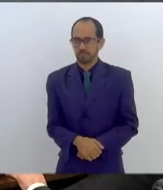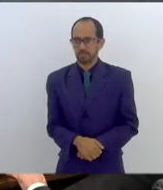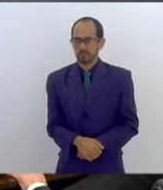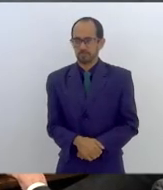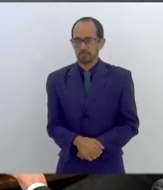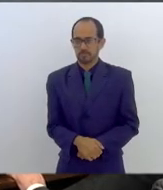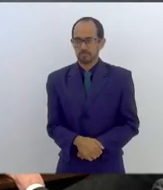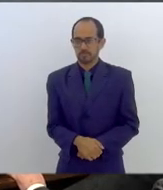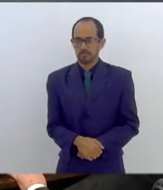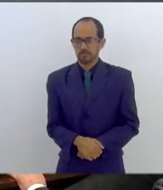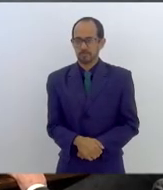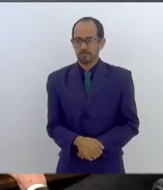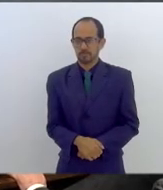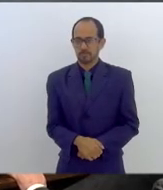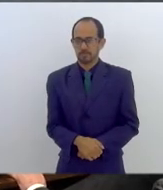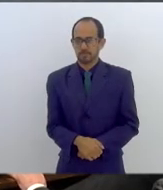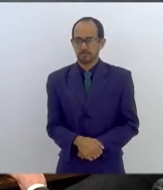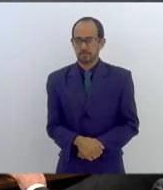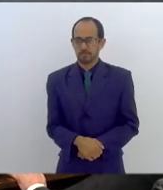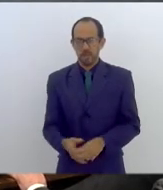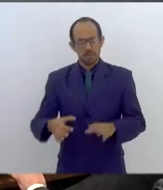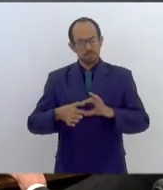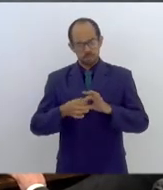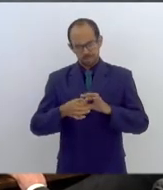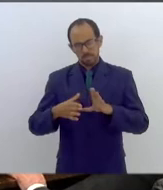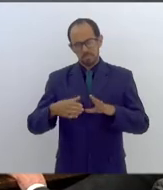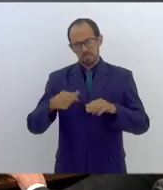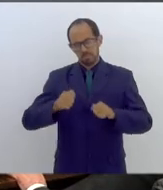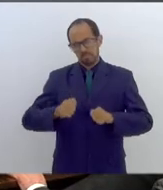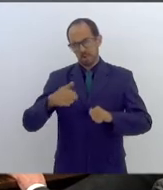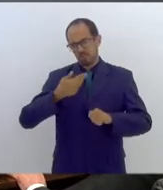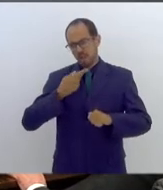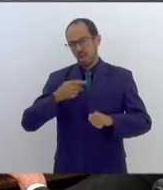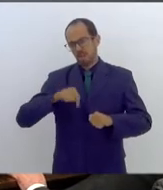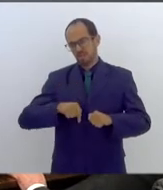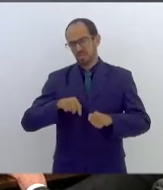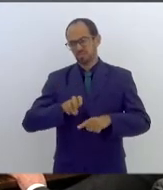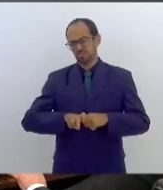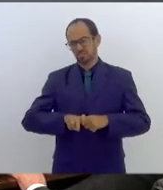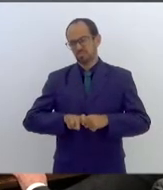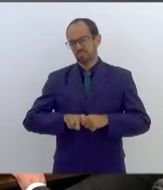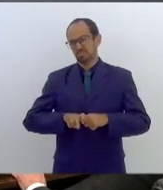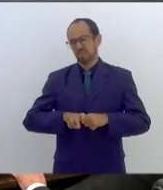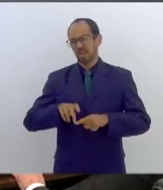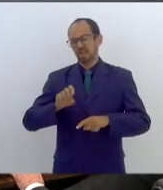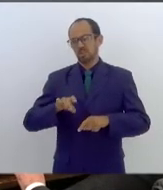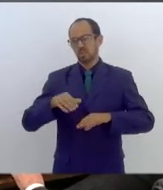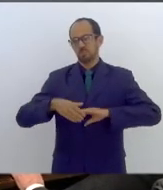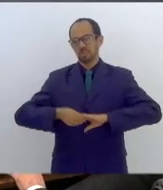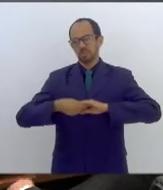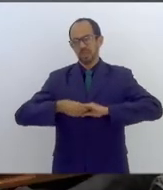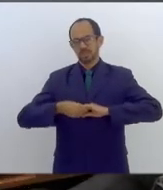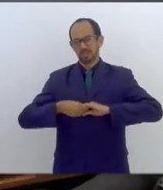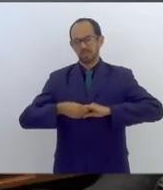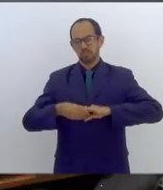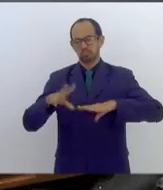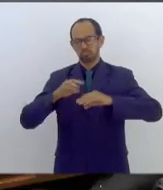eu permito eu falo daqui mesmo é uma pequena saudação